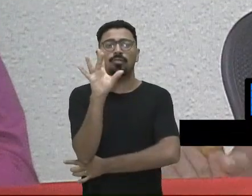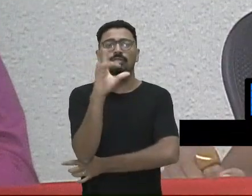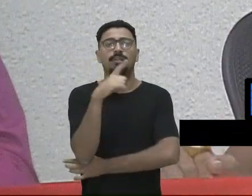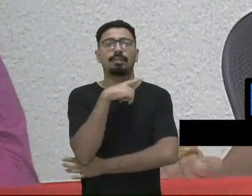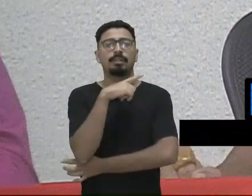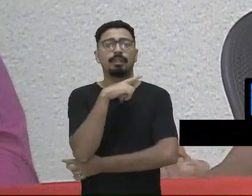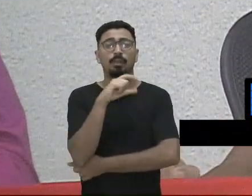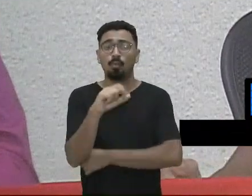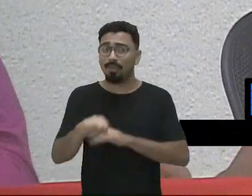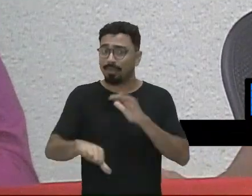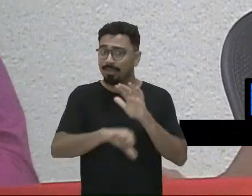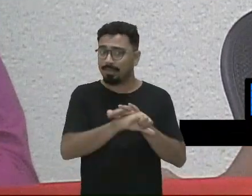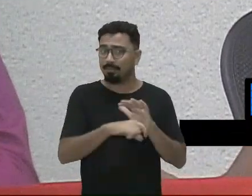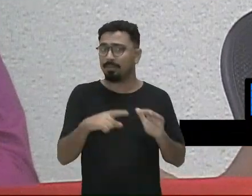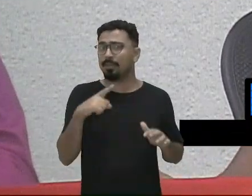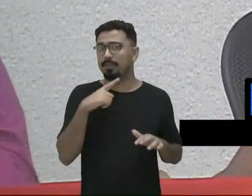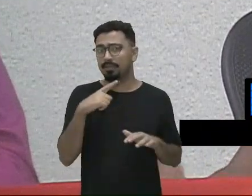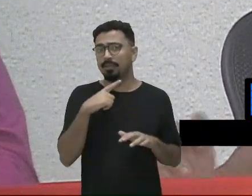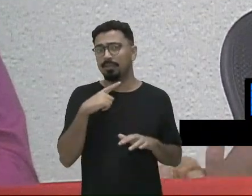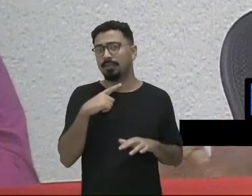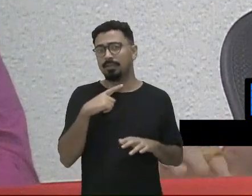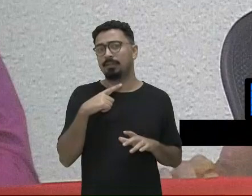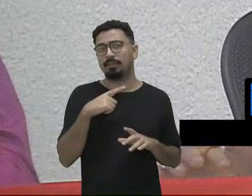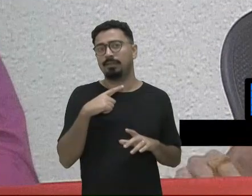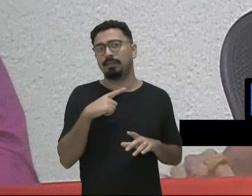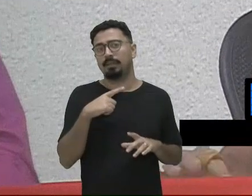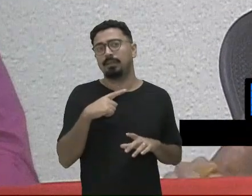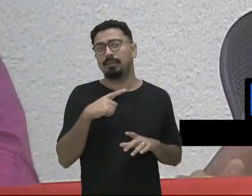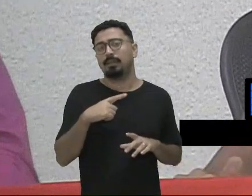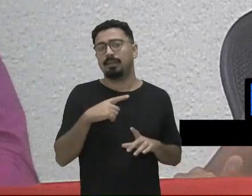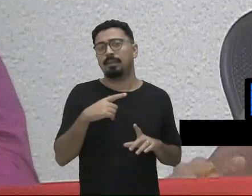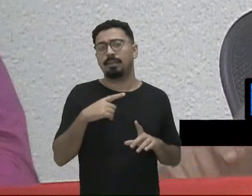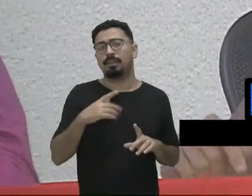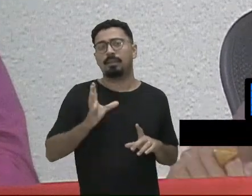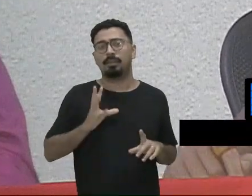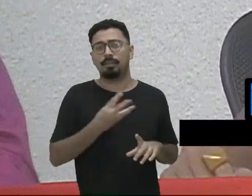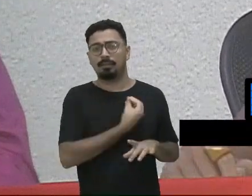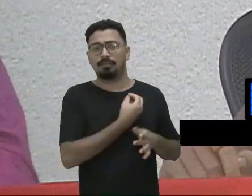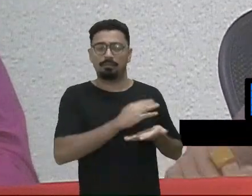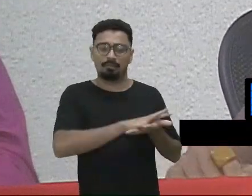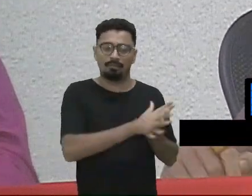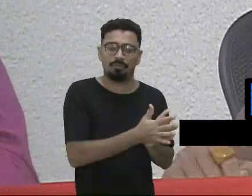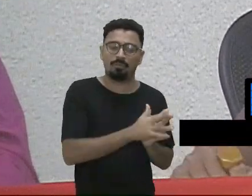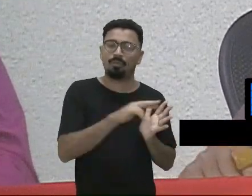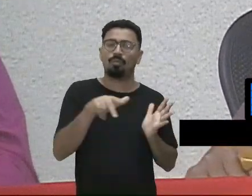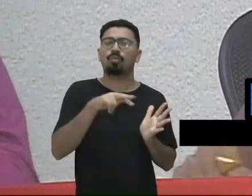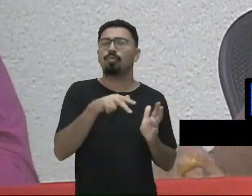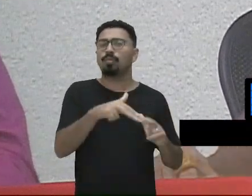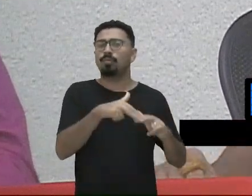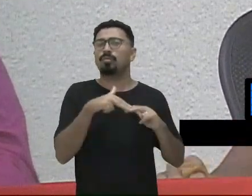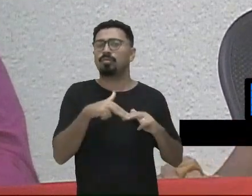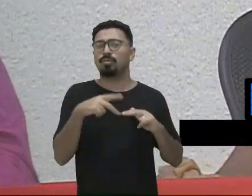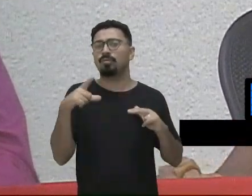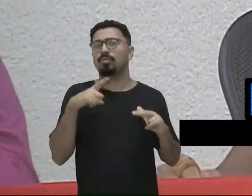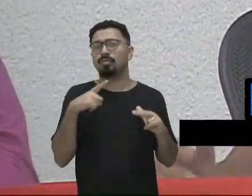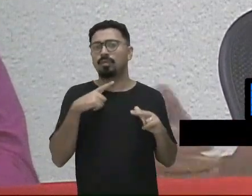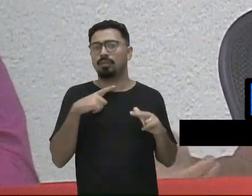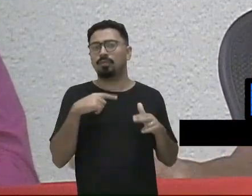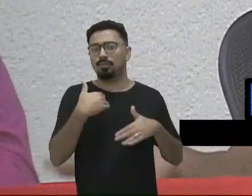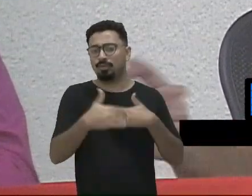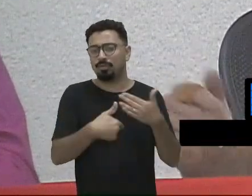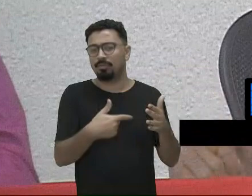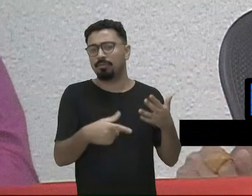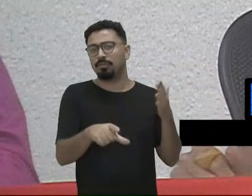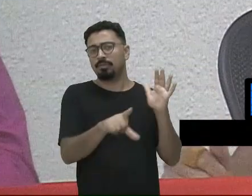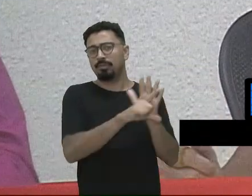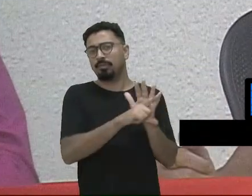a criminalização da homotransfobia. E a criminalização da homotransfobia não se deu através de um processo legislativo, porque por